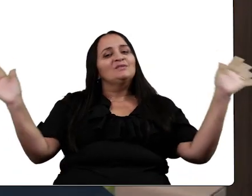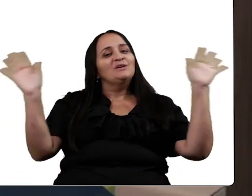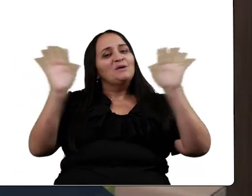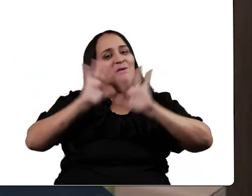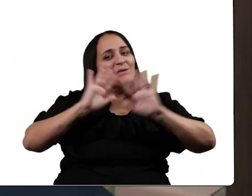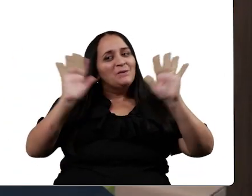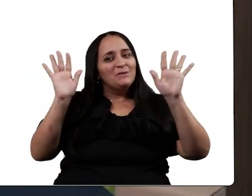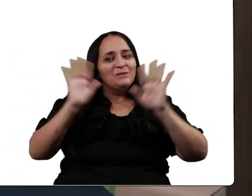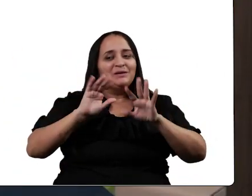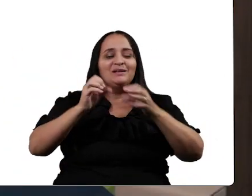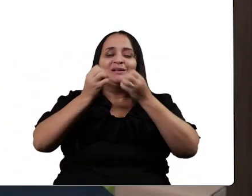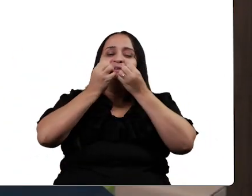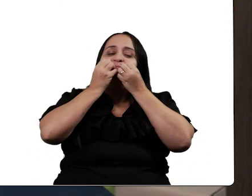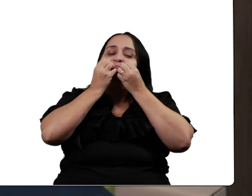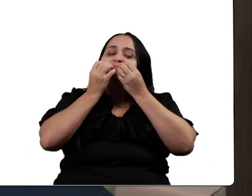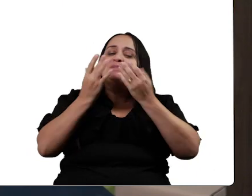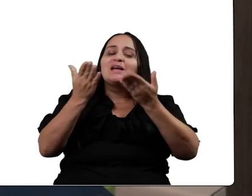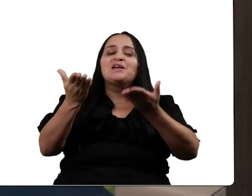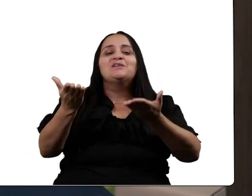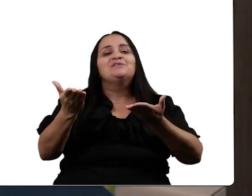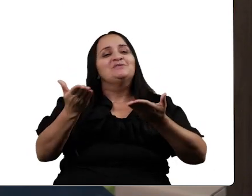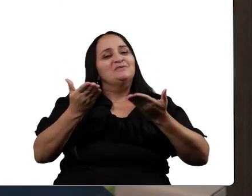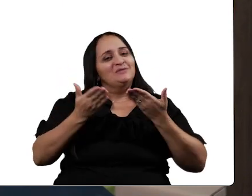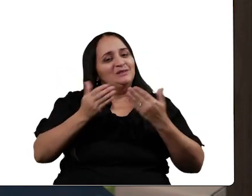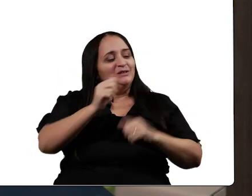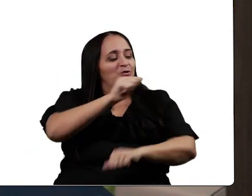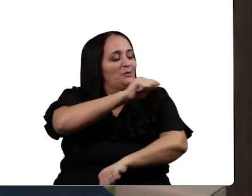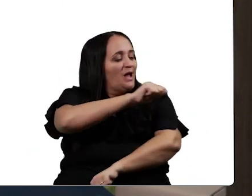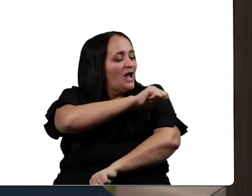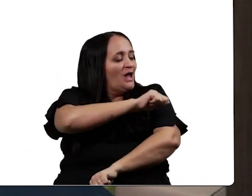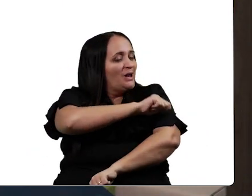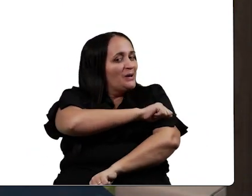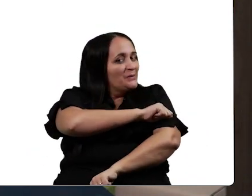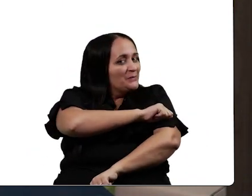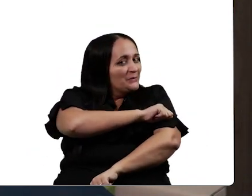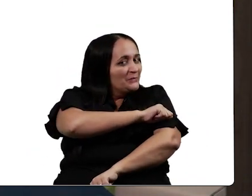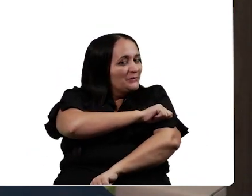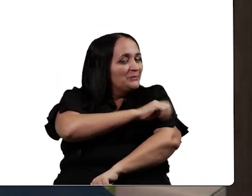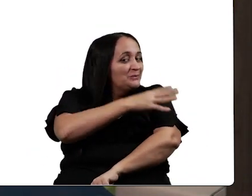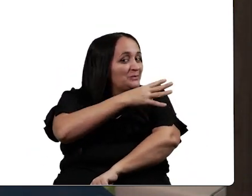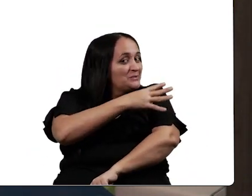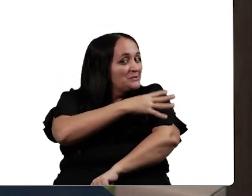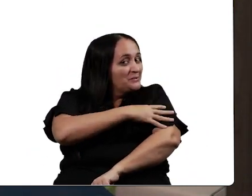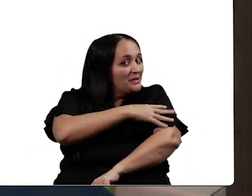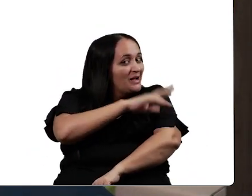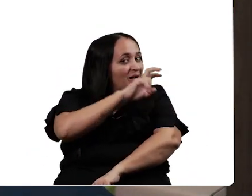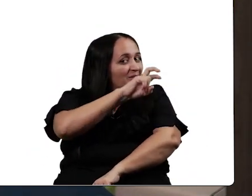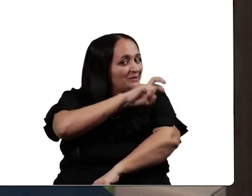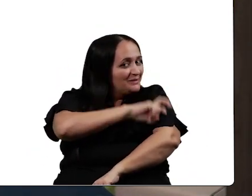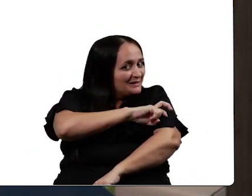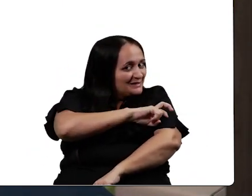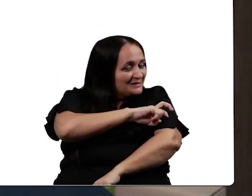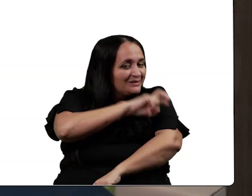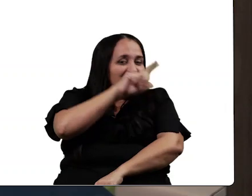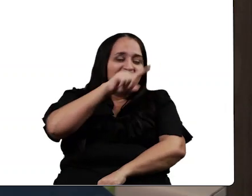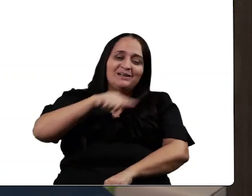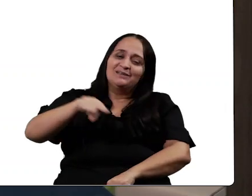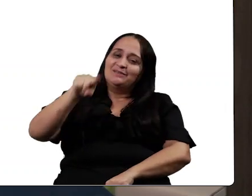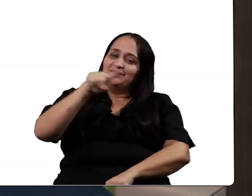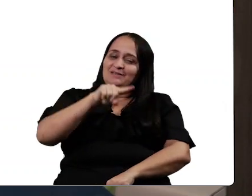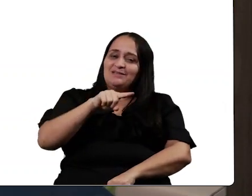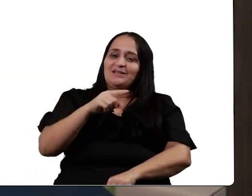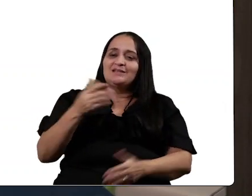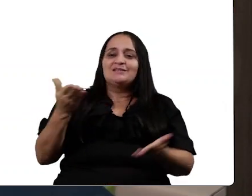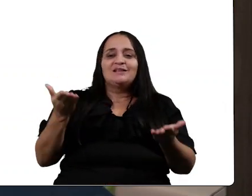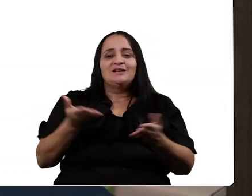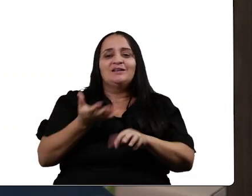Olá, sejam muito bem-vindos, alunos do ciclo 2 da Rede Municipal de Ensino. A aula agora é de língua portuguesa. E